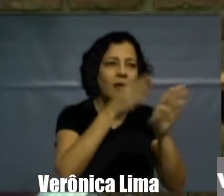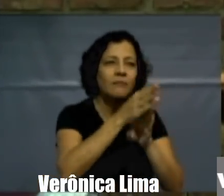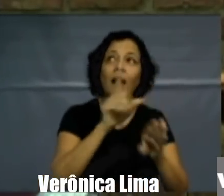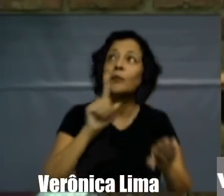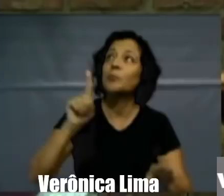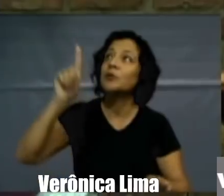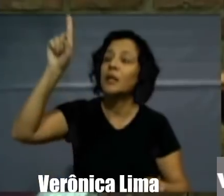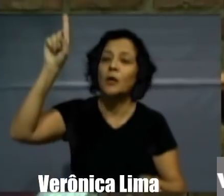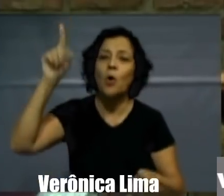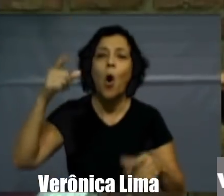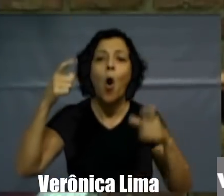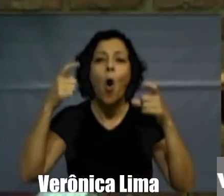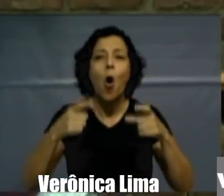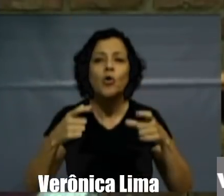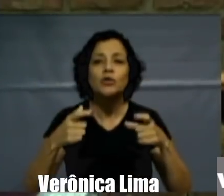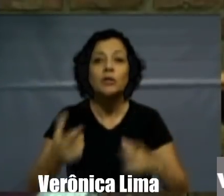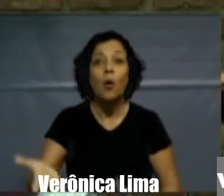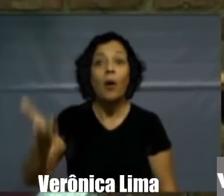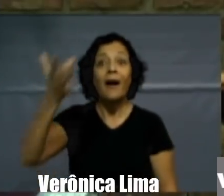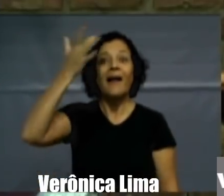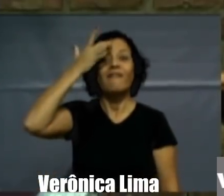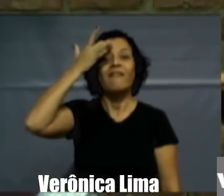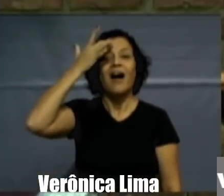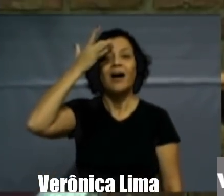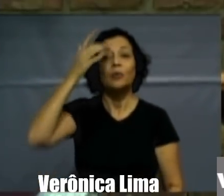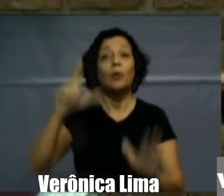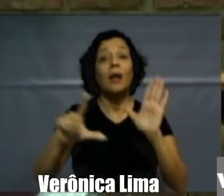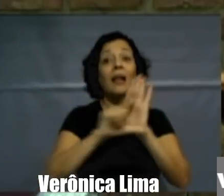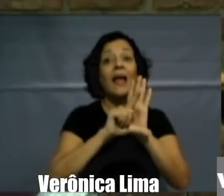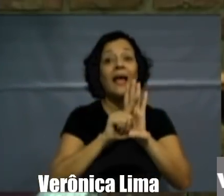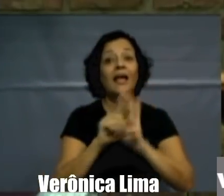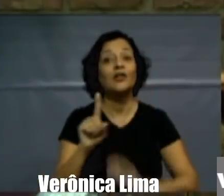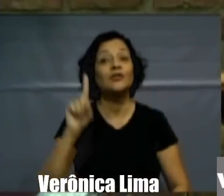estão gravadas as leis divinas?